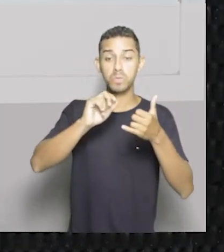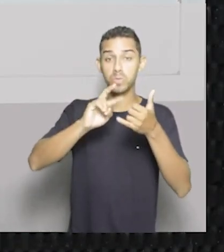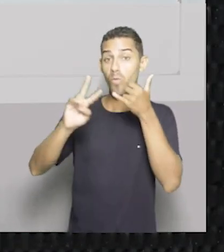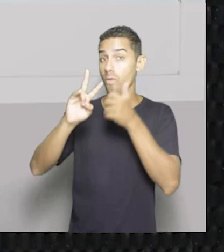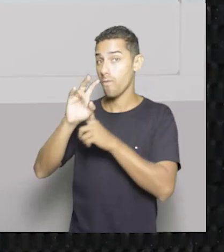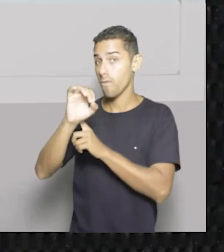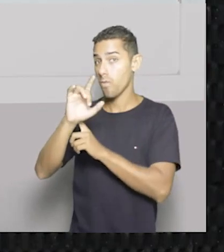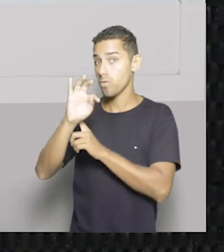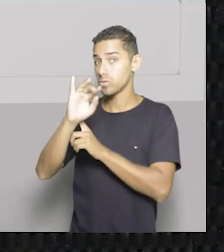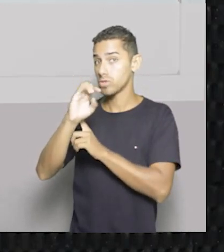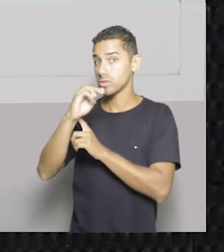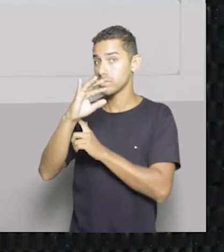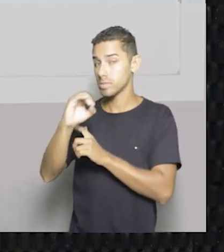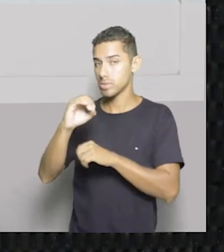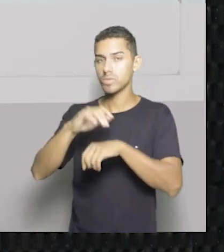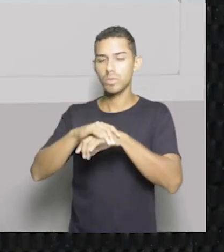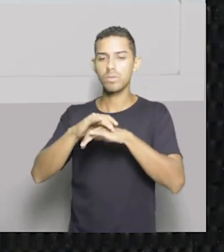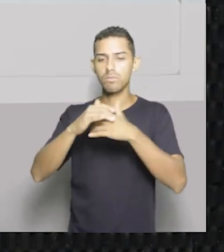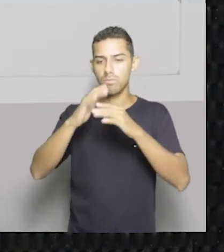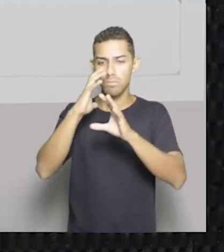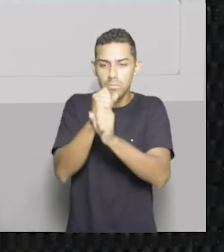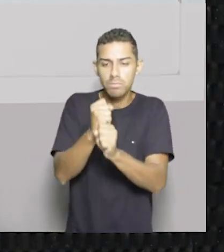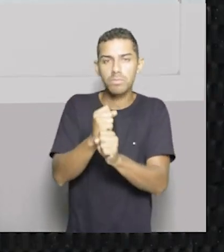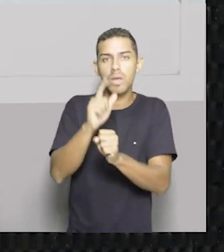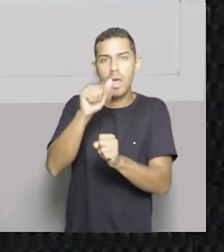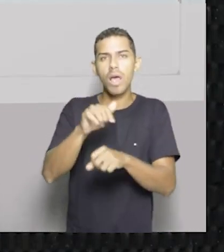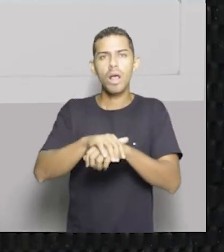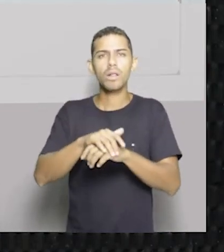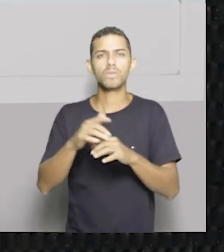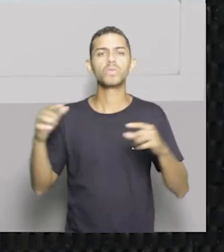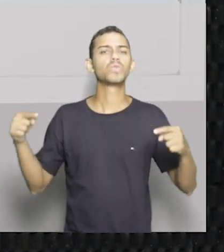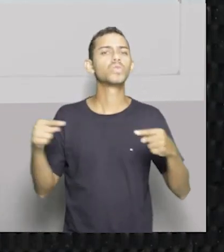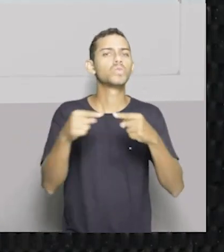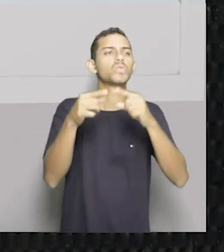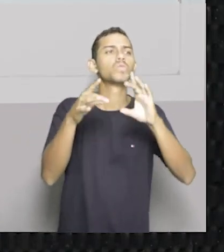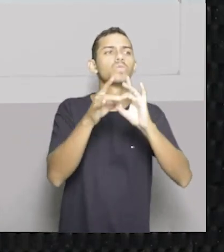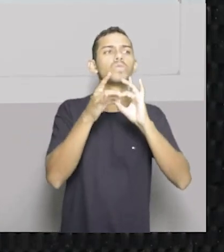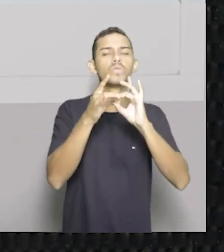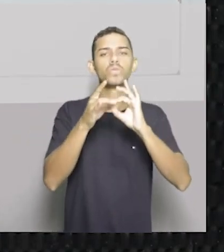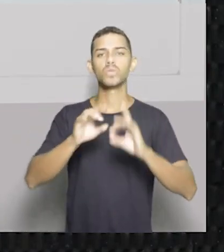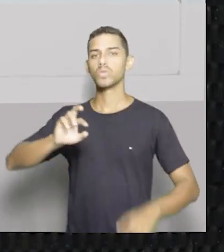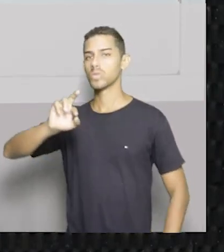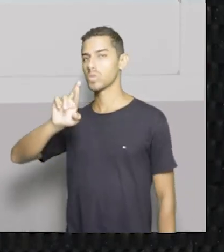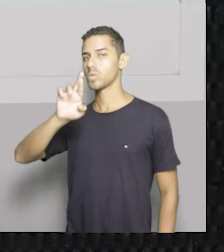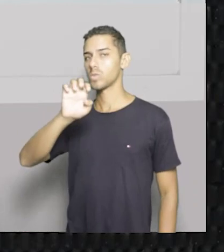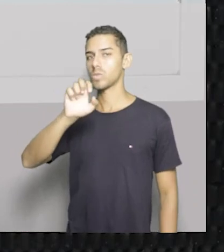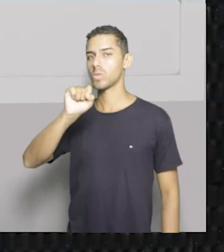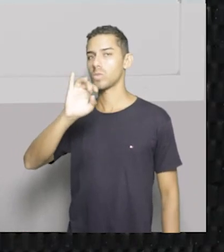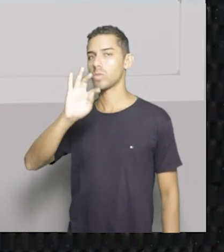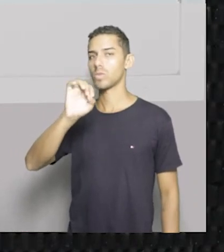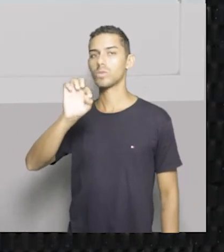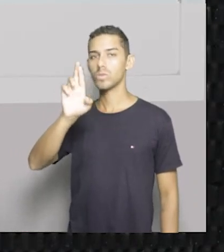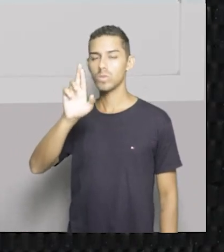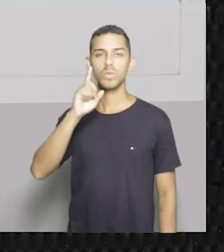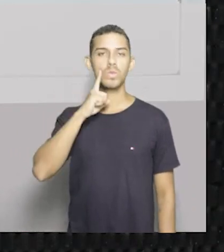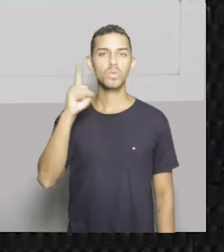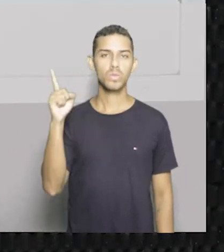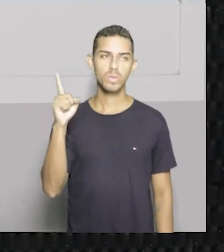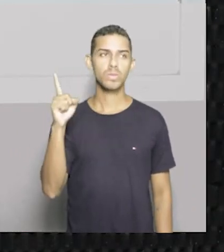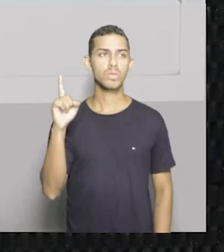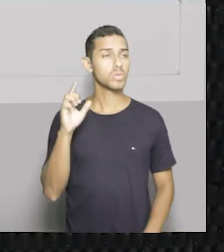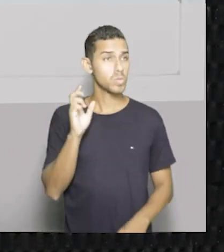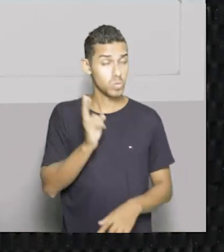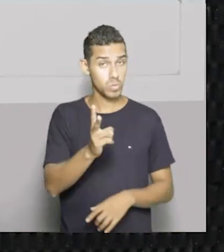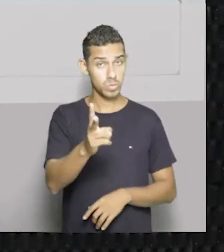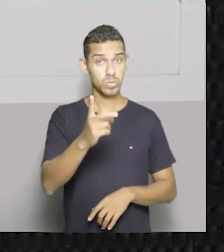eu já falei, mede voltagem. A voltagem é onde ele está ligado no resistor. Então aqui, ó, continuando, a leitura